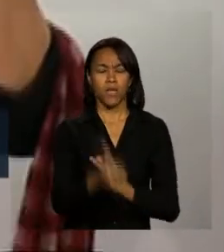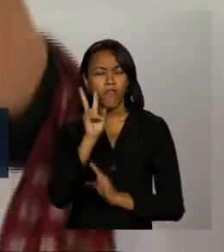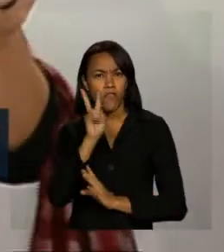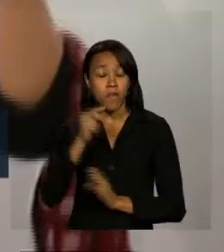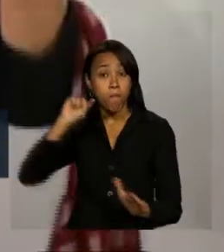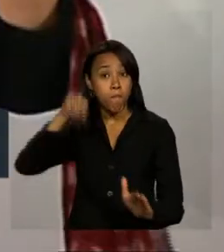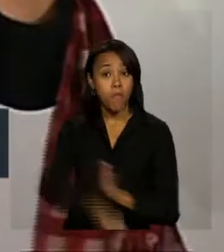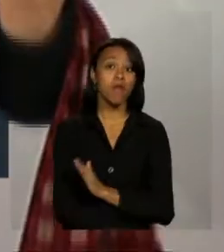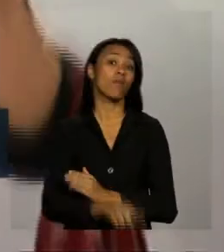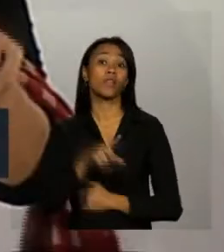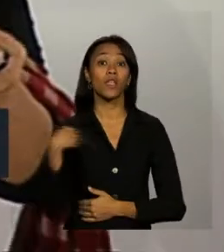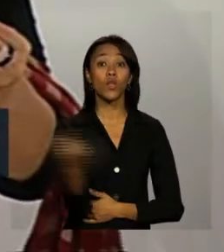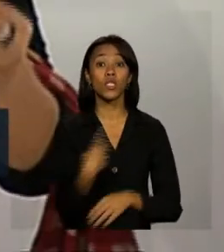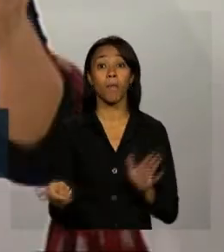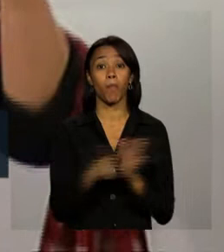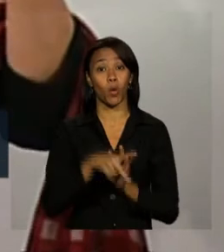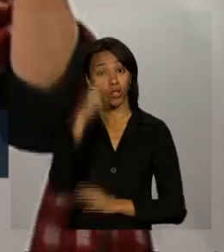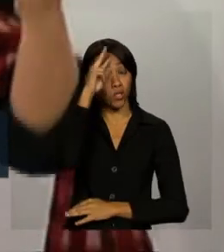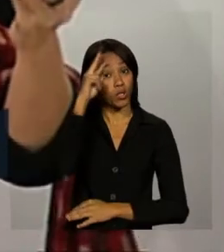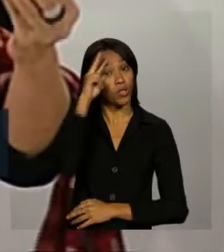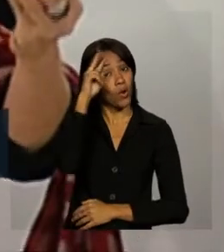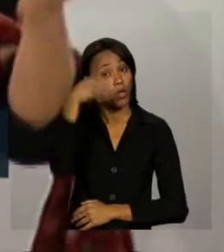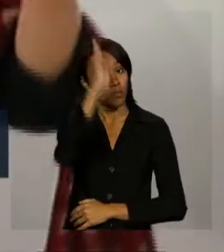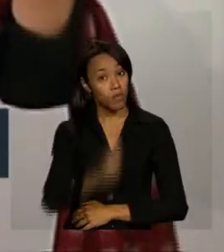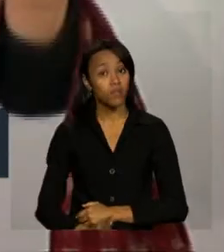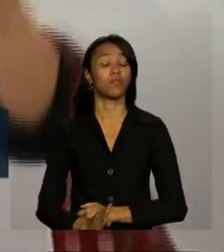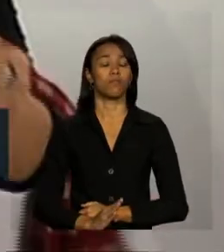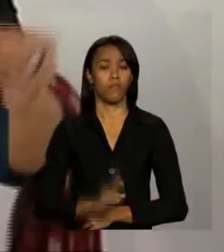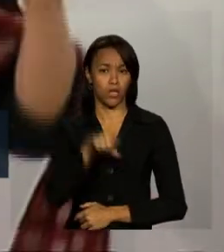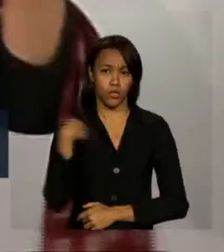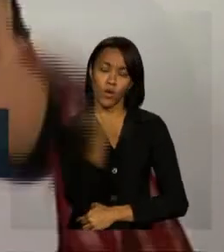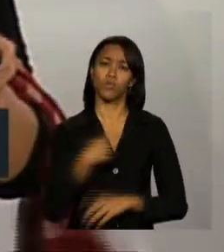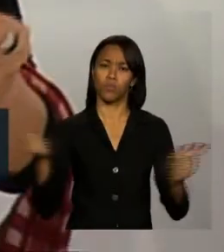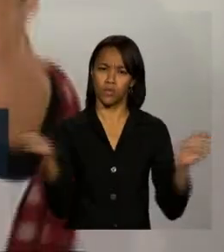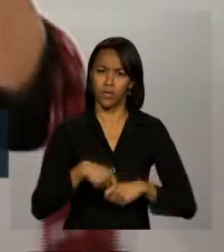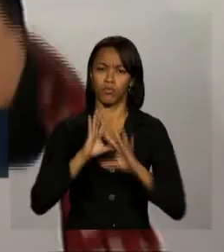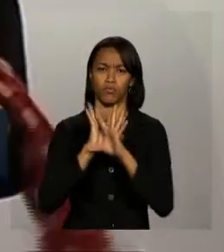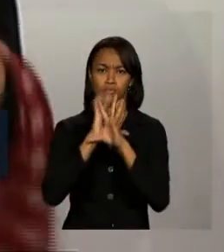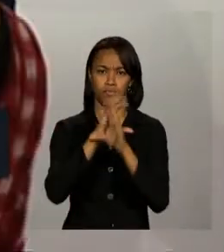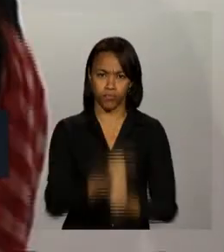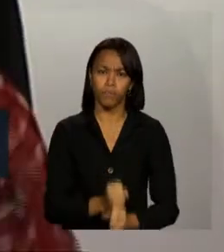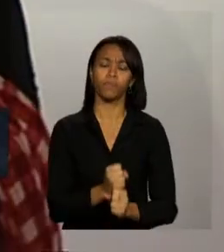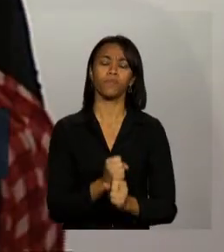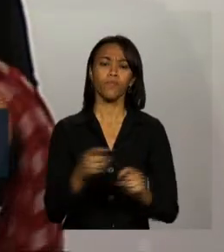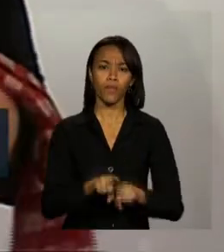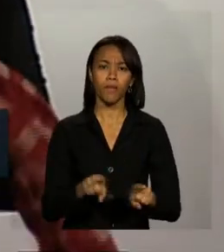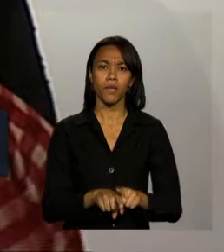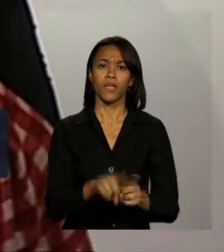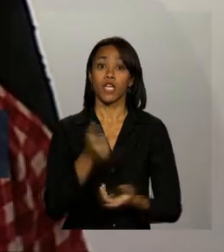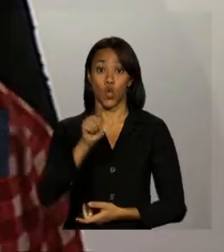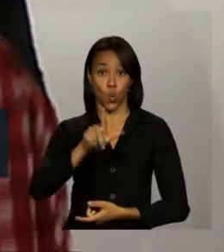mergulhar na nossa própria história para que possamos fechar os ciclos, fazer os lutos